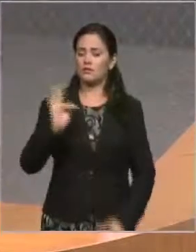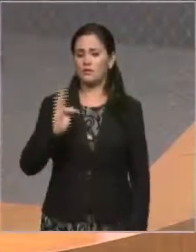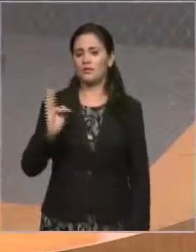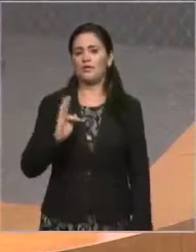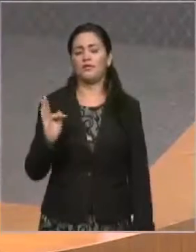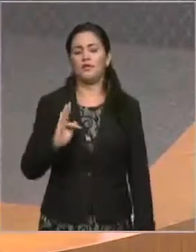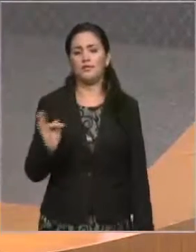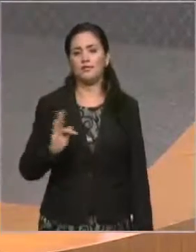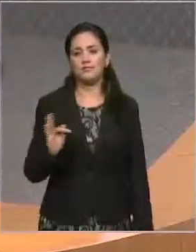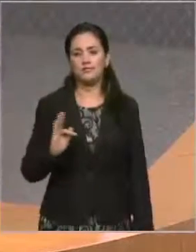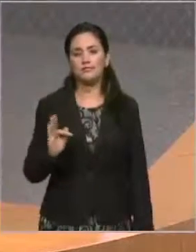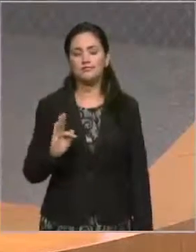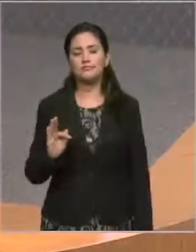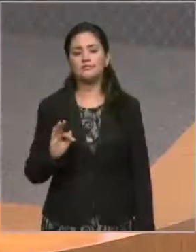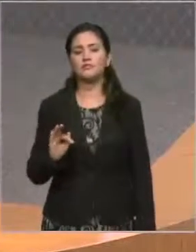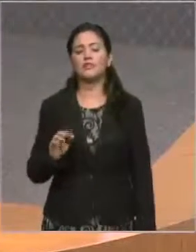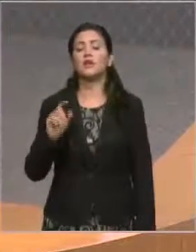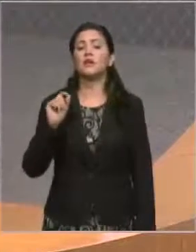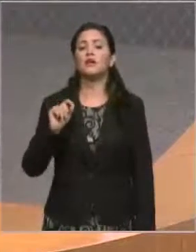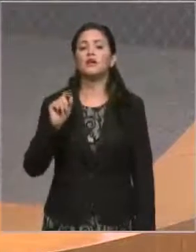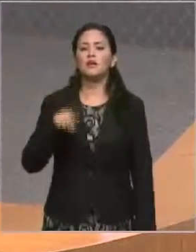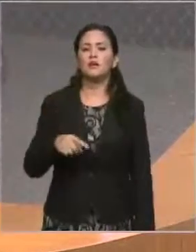Mobilidade Urbana, que é a Lei